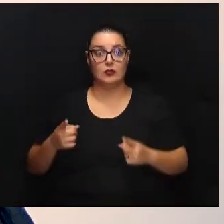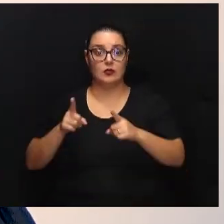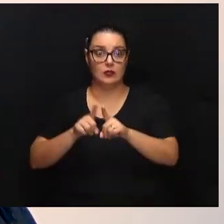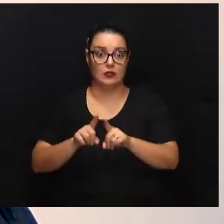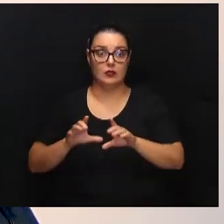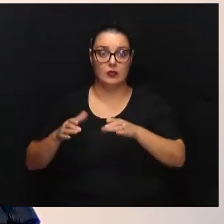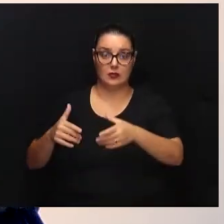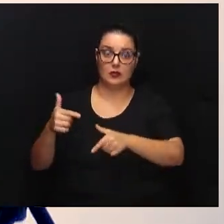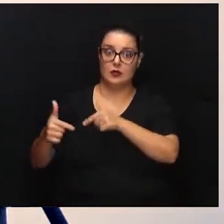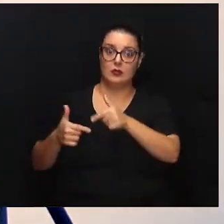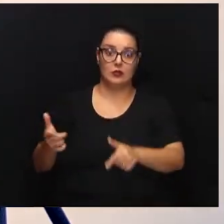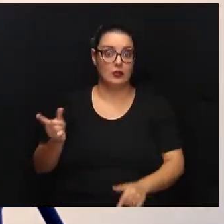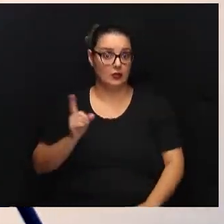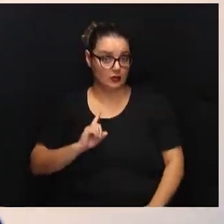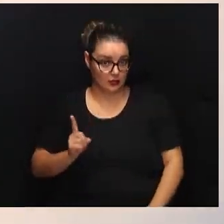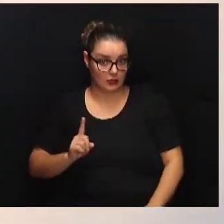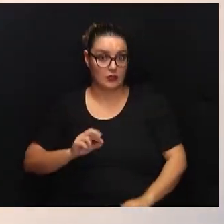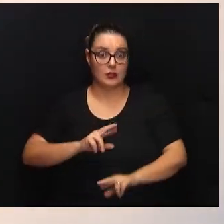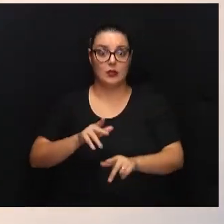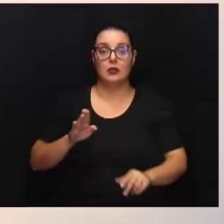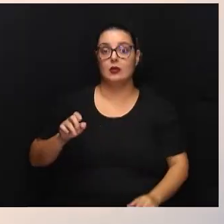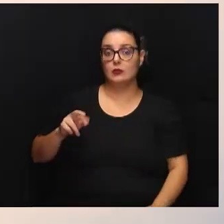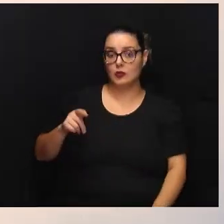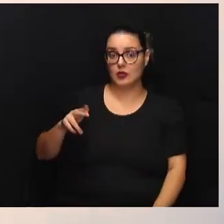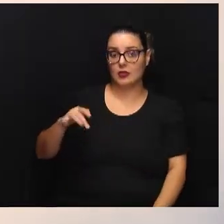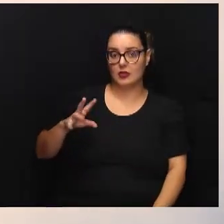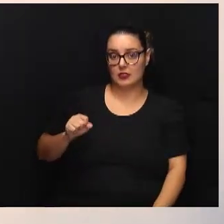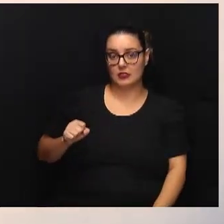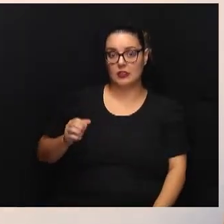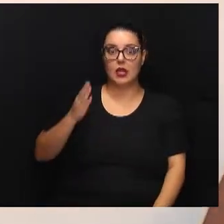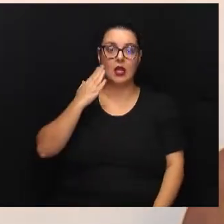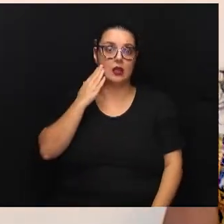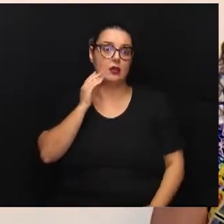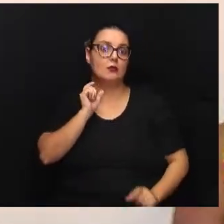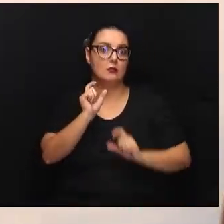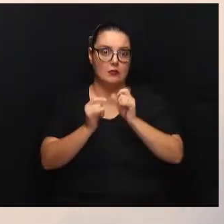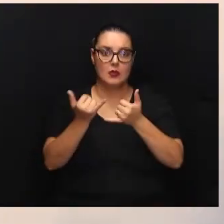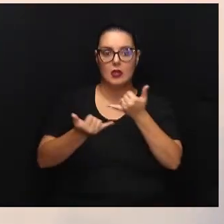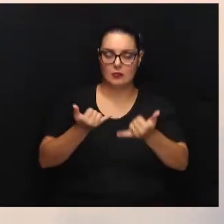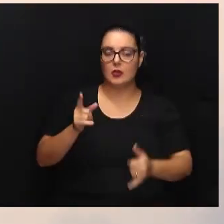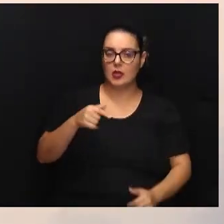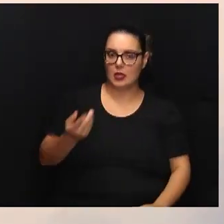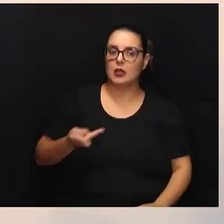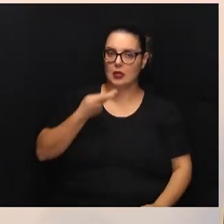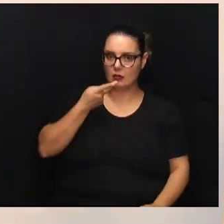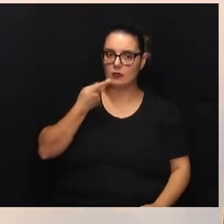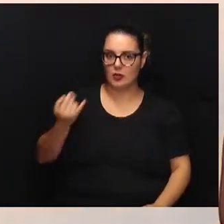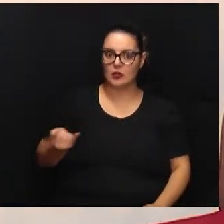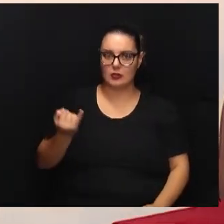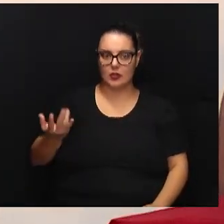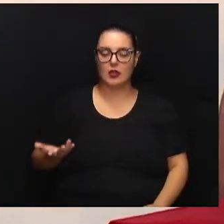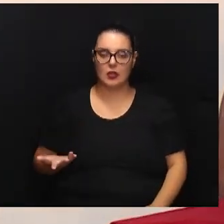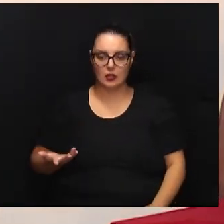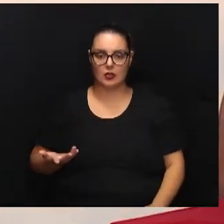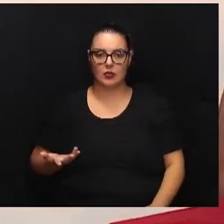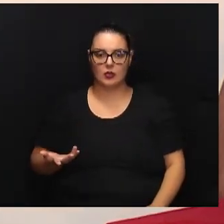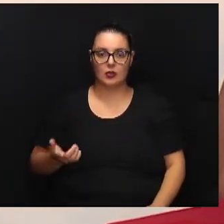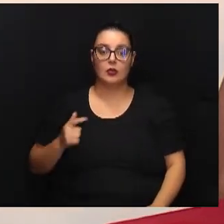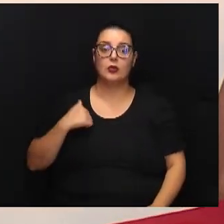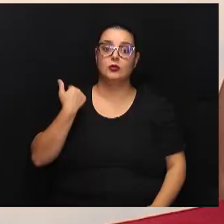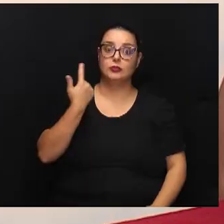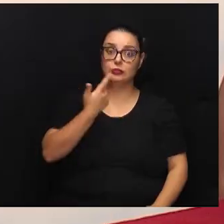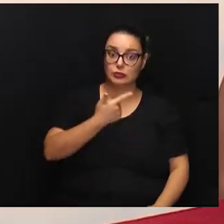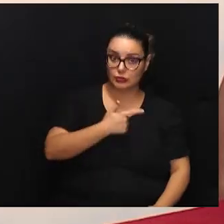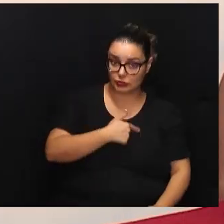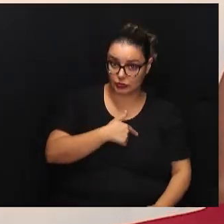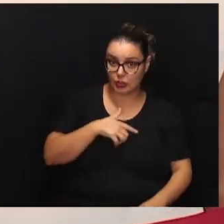burguesinha safada, estou brincando aqui com as palavras, mas é importante dizer que nós, do movimento social